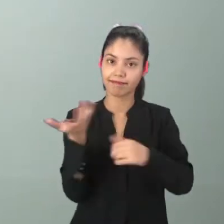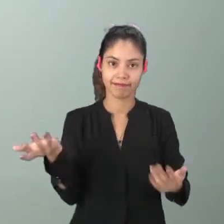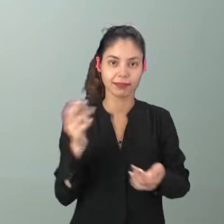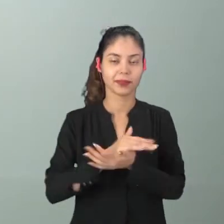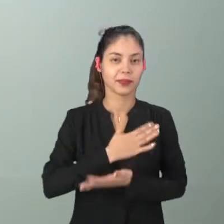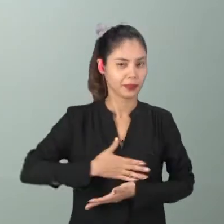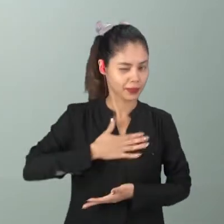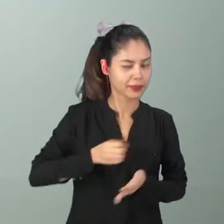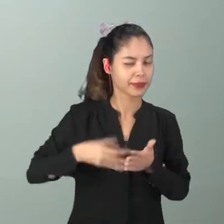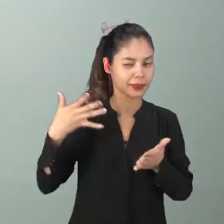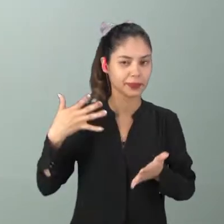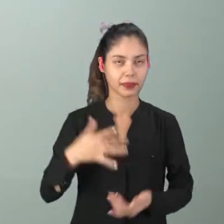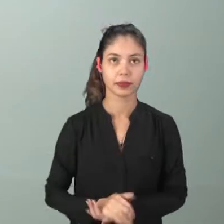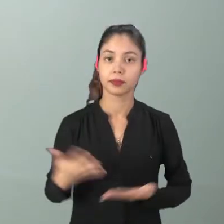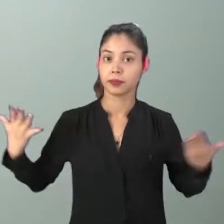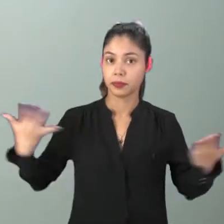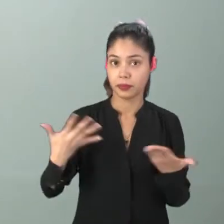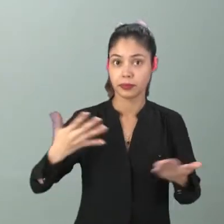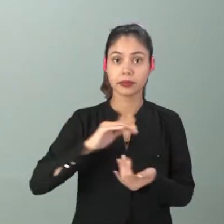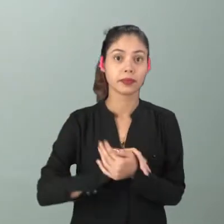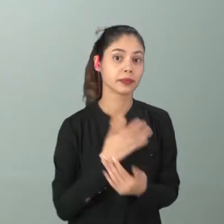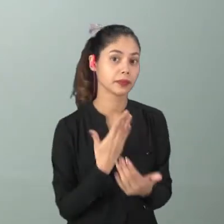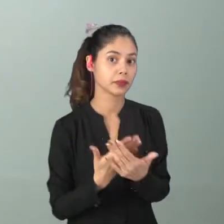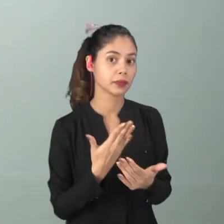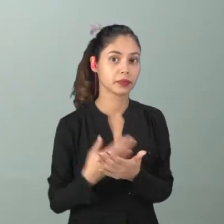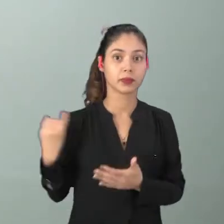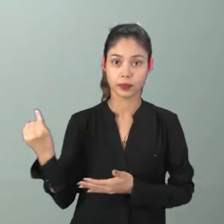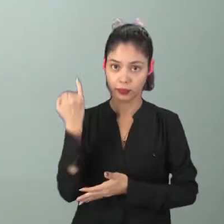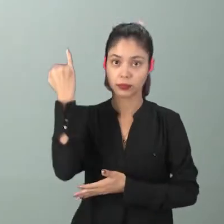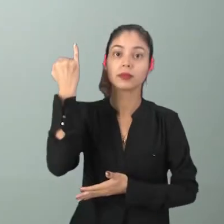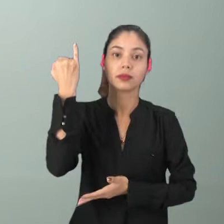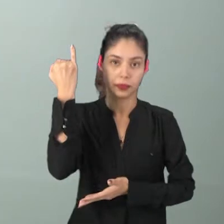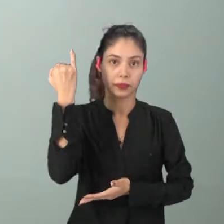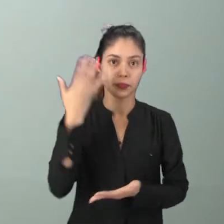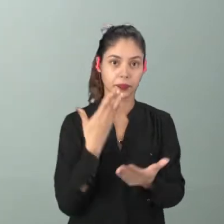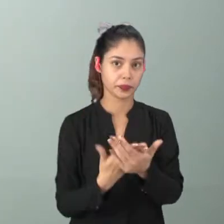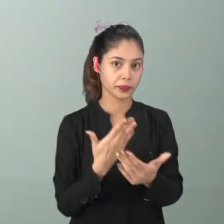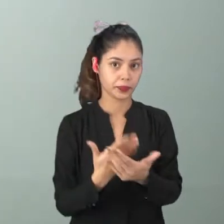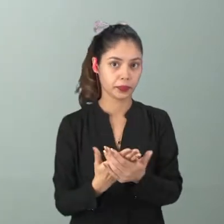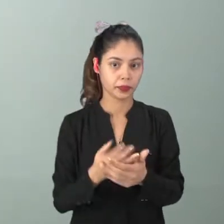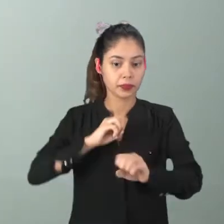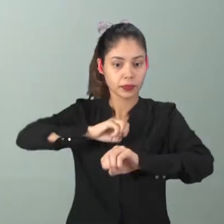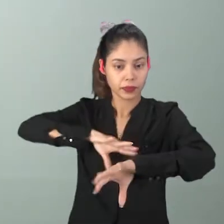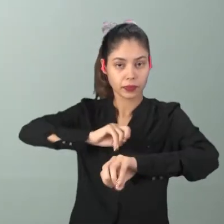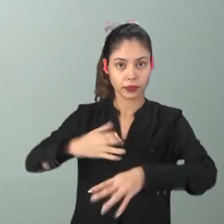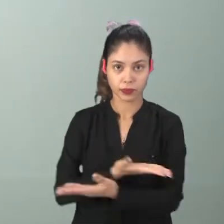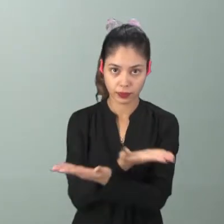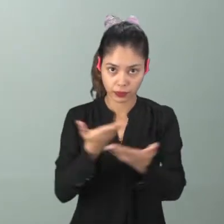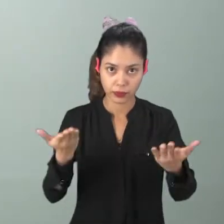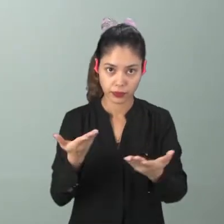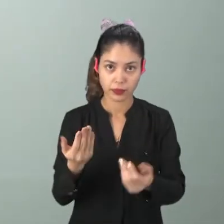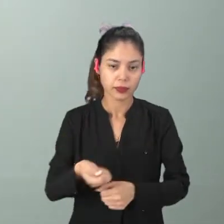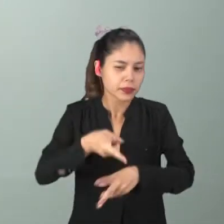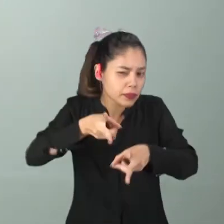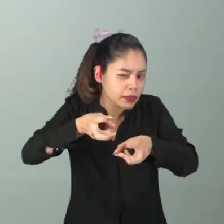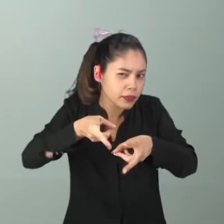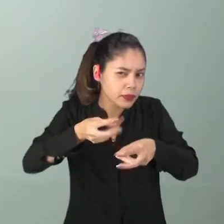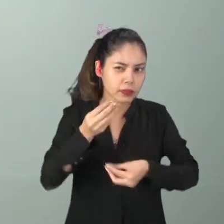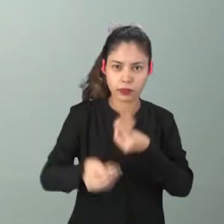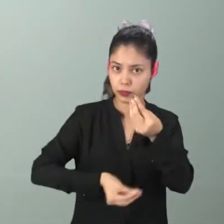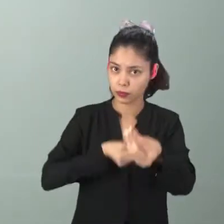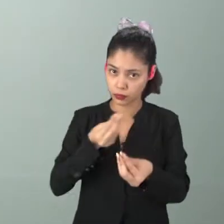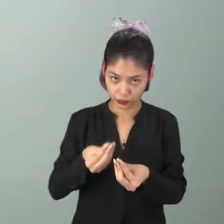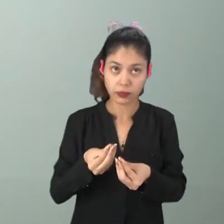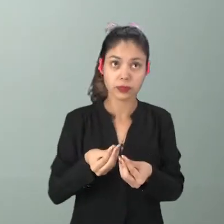nós gostamos tanto. Hoje temos uma aula muito especial, uma aula que vai ensinar vocês a perceber como